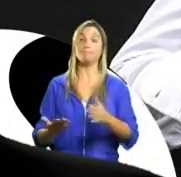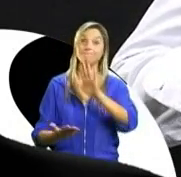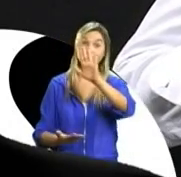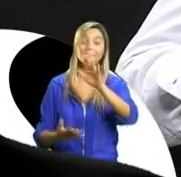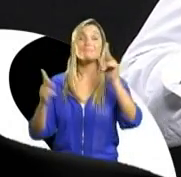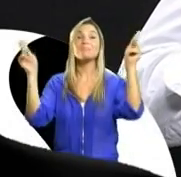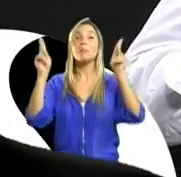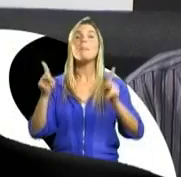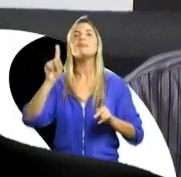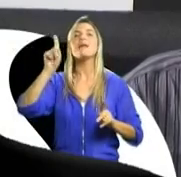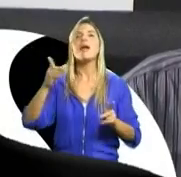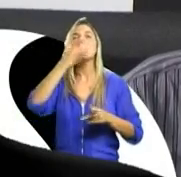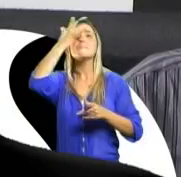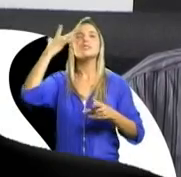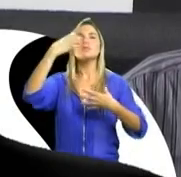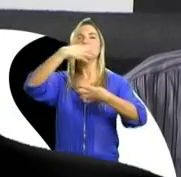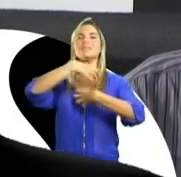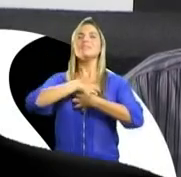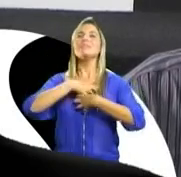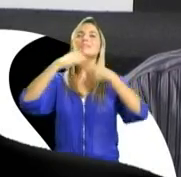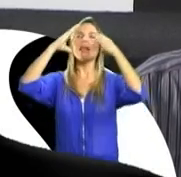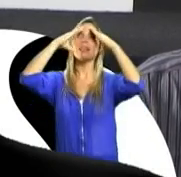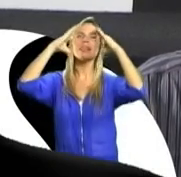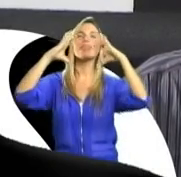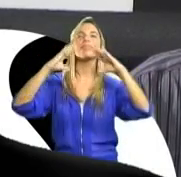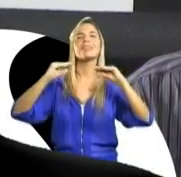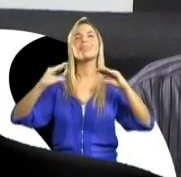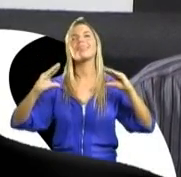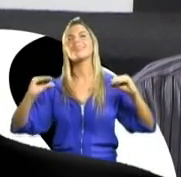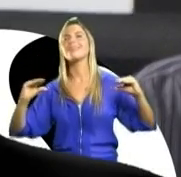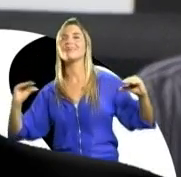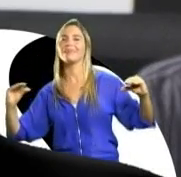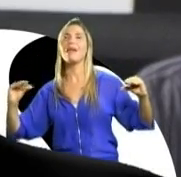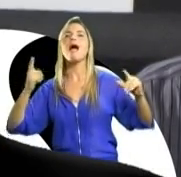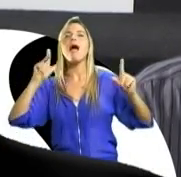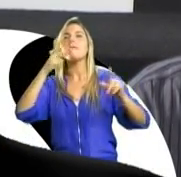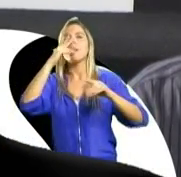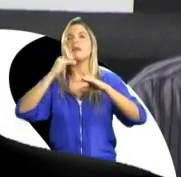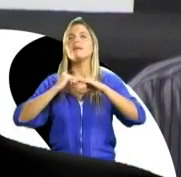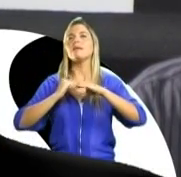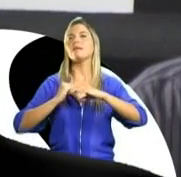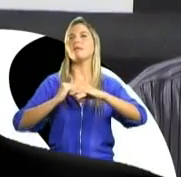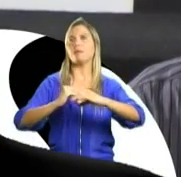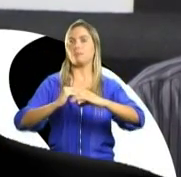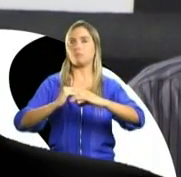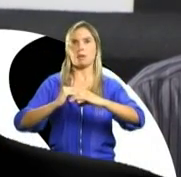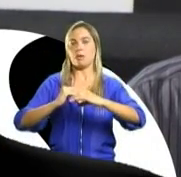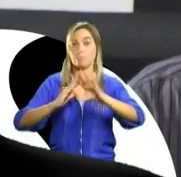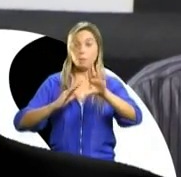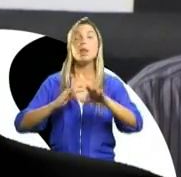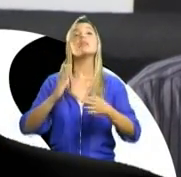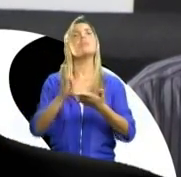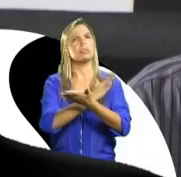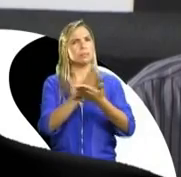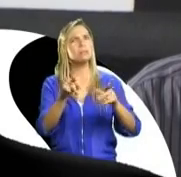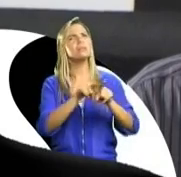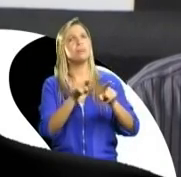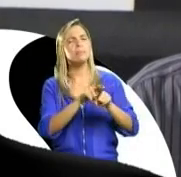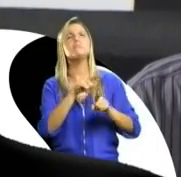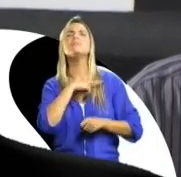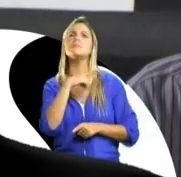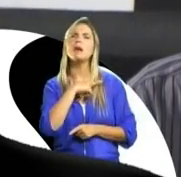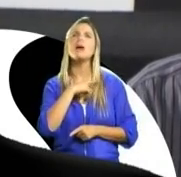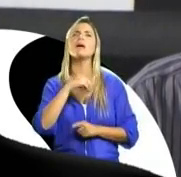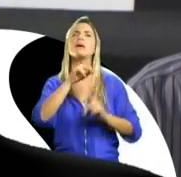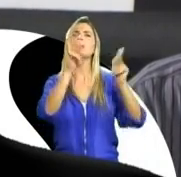de equilíbrio do sujeito. Além desse conceito de paz, a gente tem algumas instituições da paz, né? Tem o